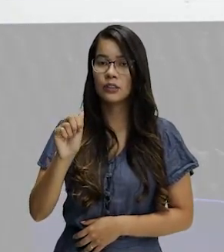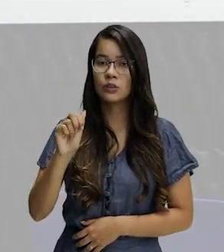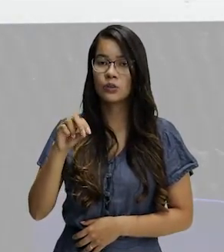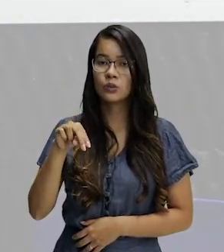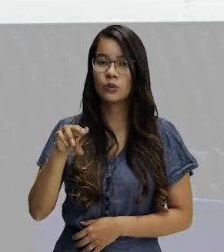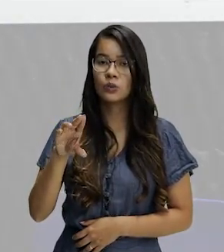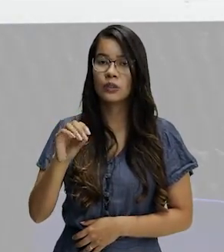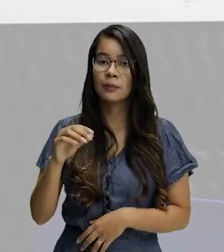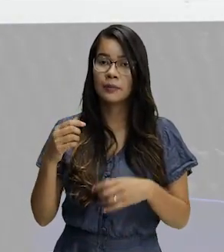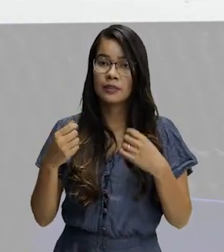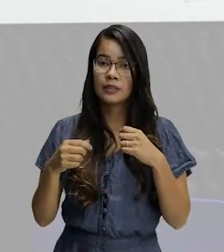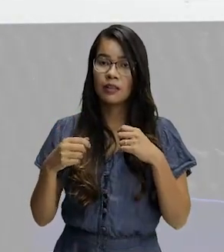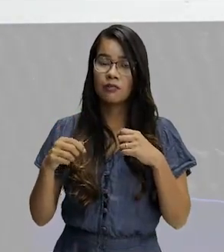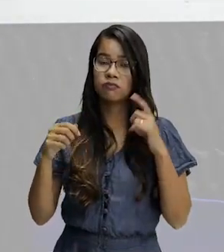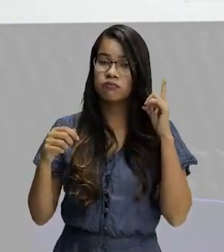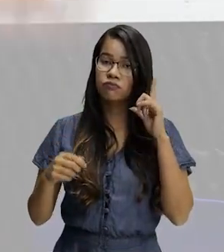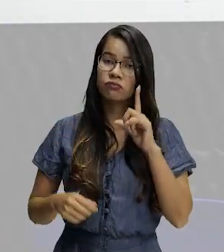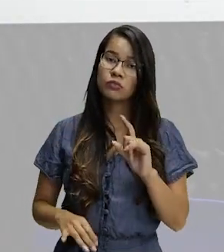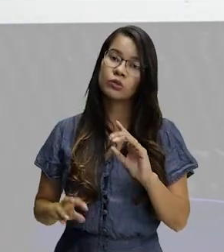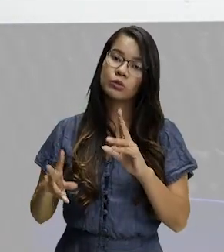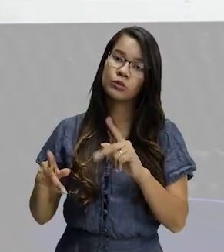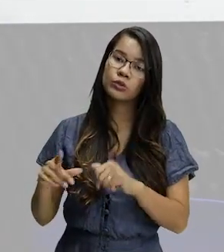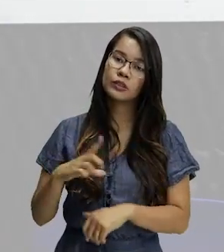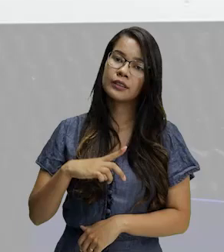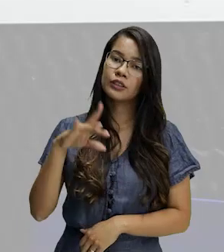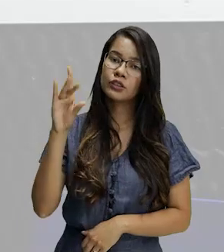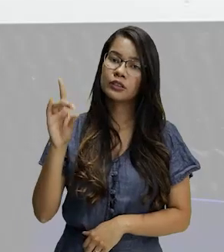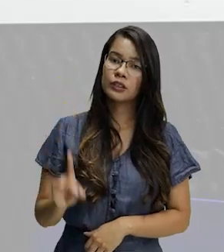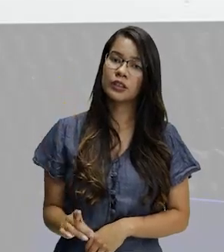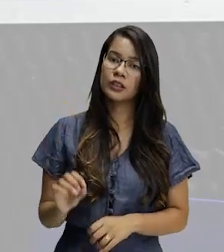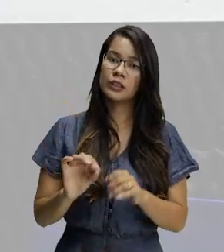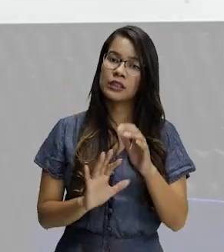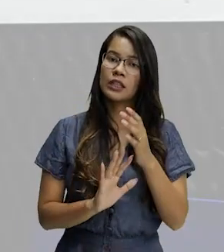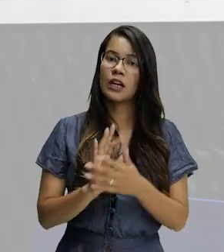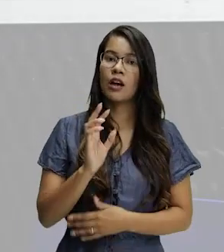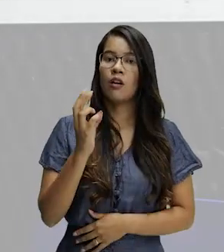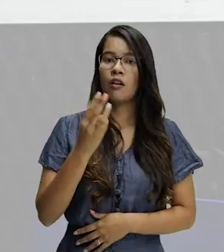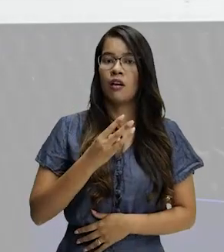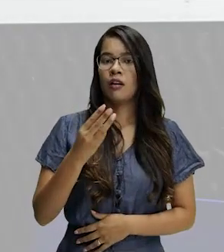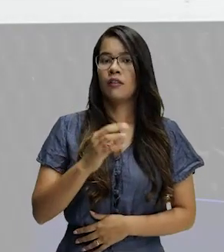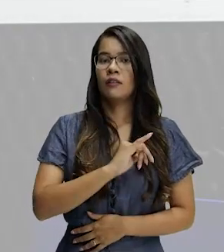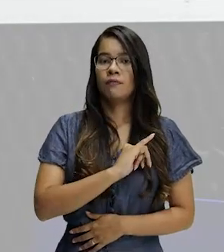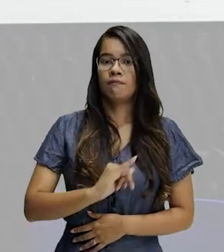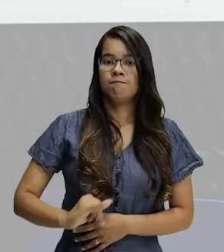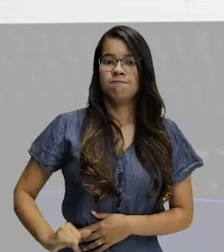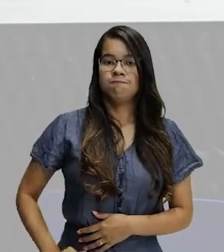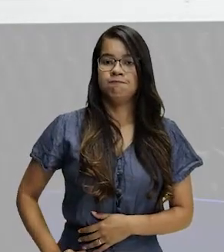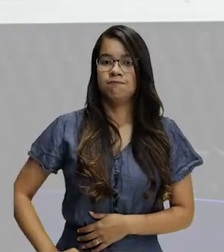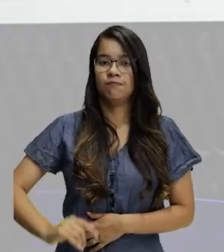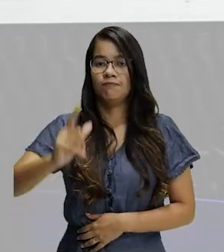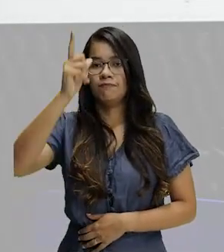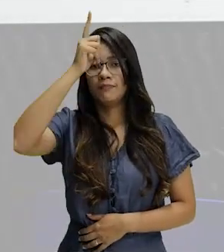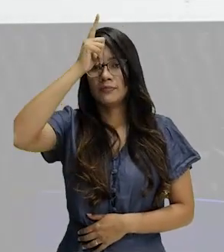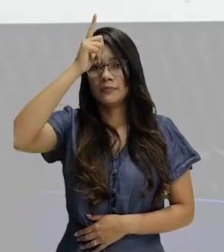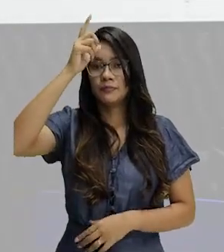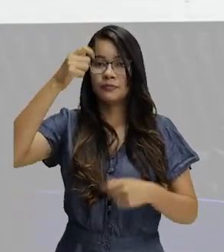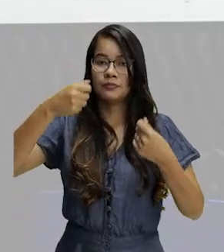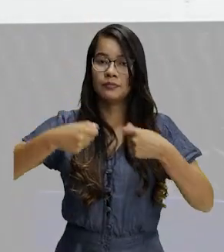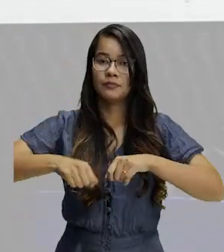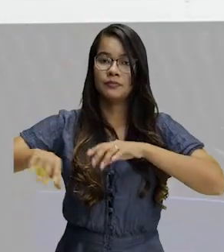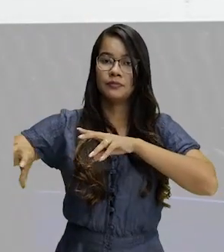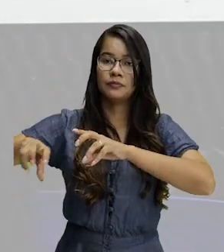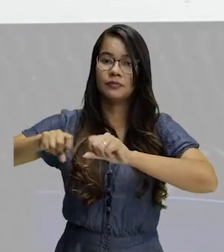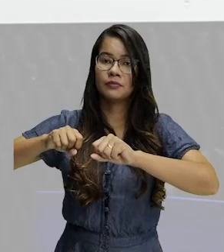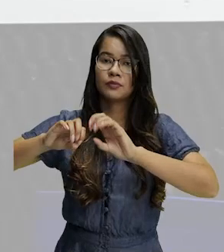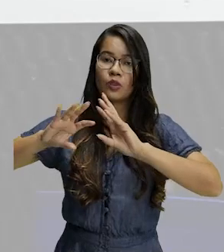tem direito. Ele deveria formar o seu terceiro império, ele deveria buscar o seu espaço vital. A Alemanha tem que recuperar tudo aquilo que tem